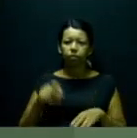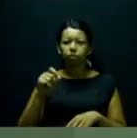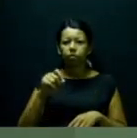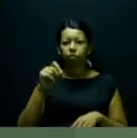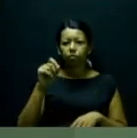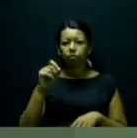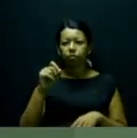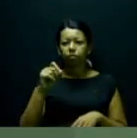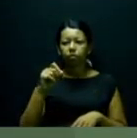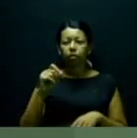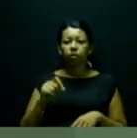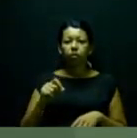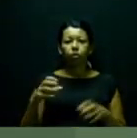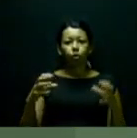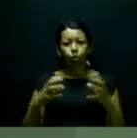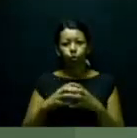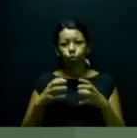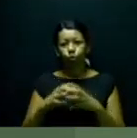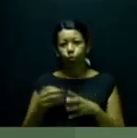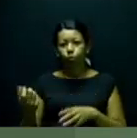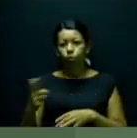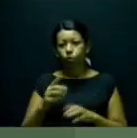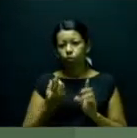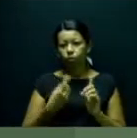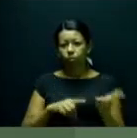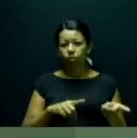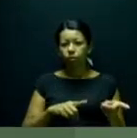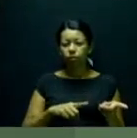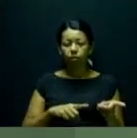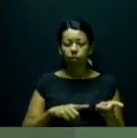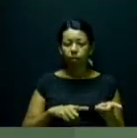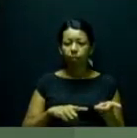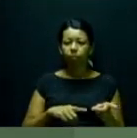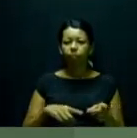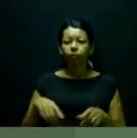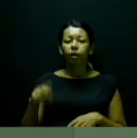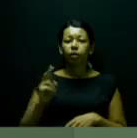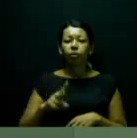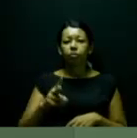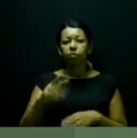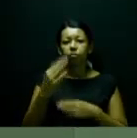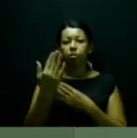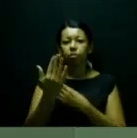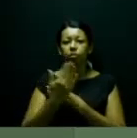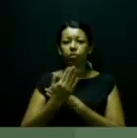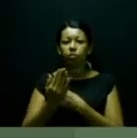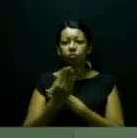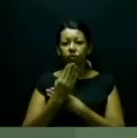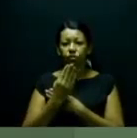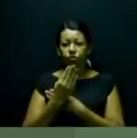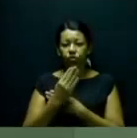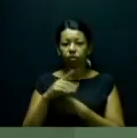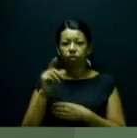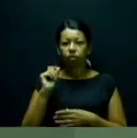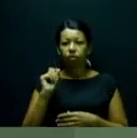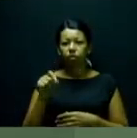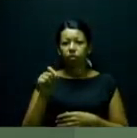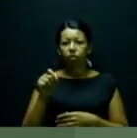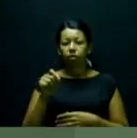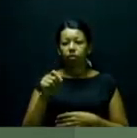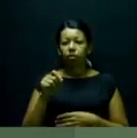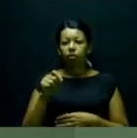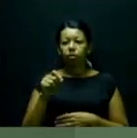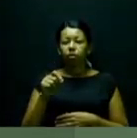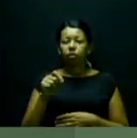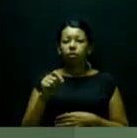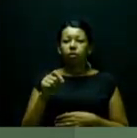ser situação ou oposição, eu sempre defendi que